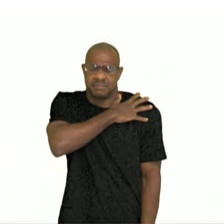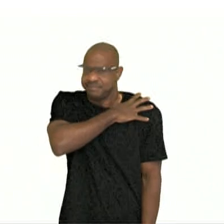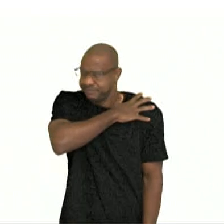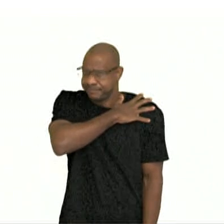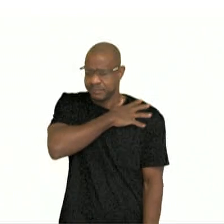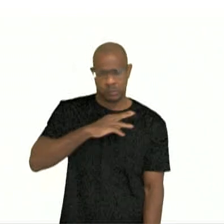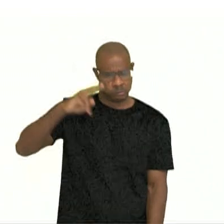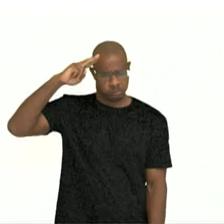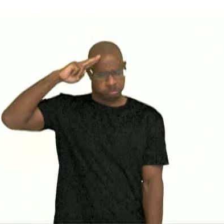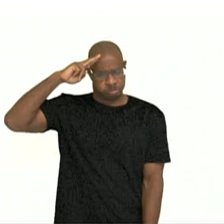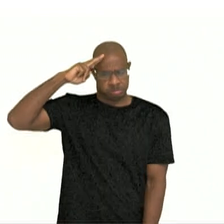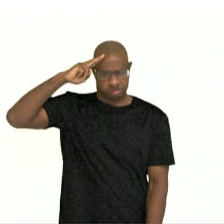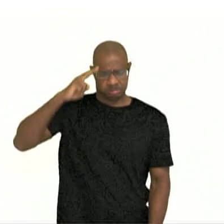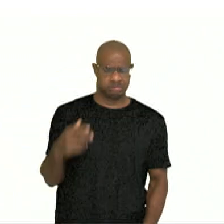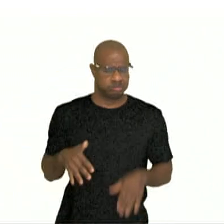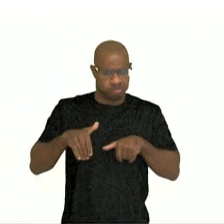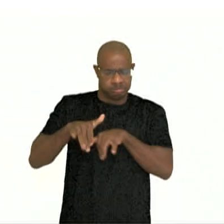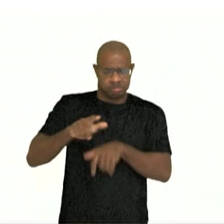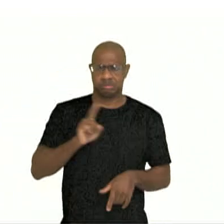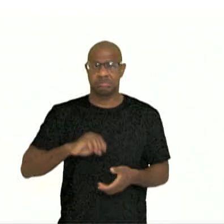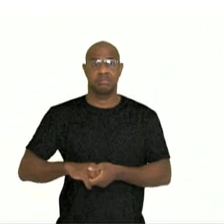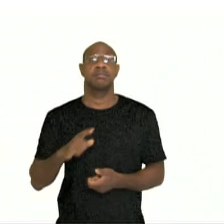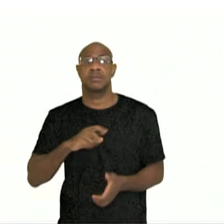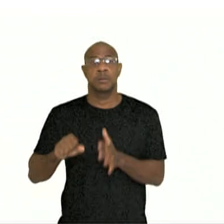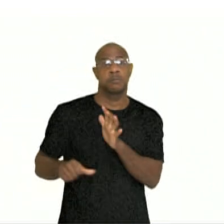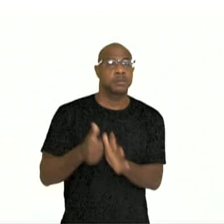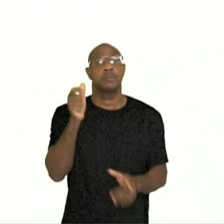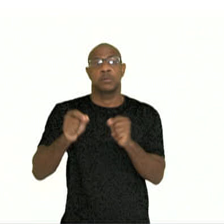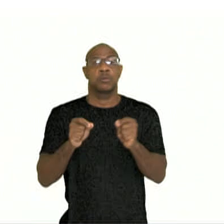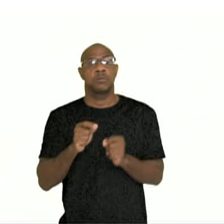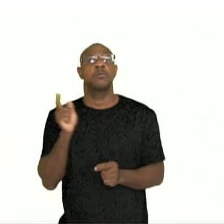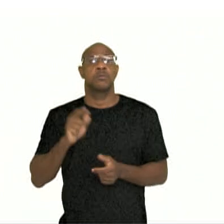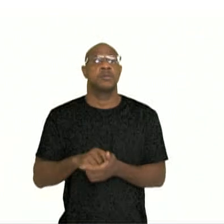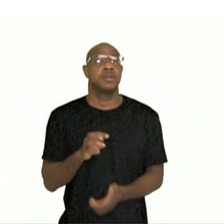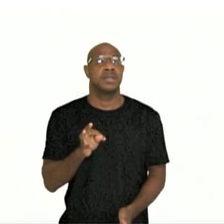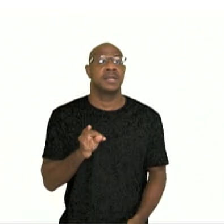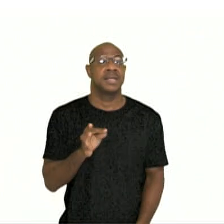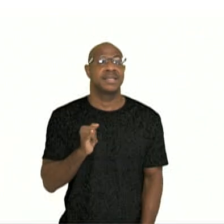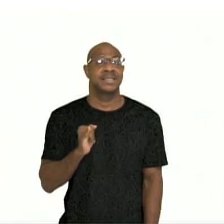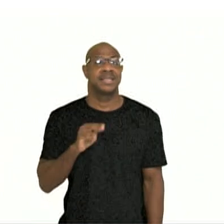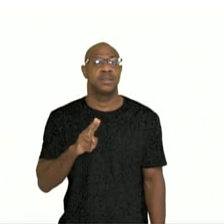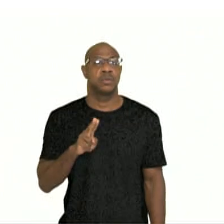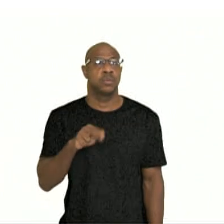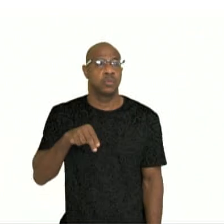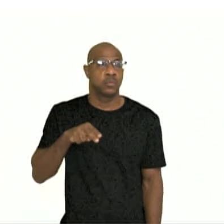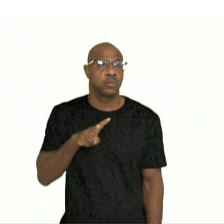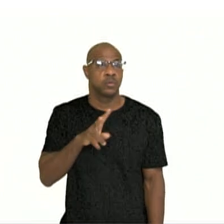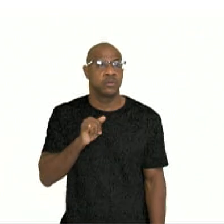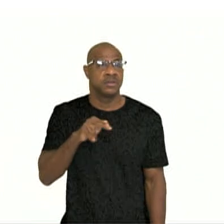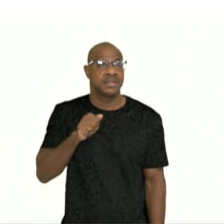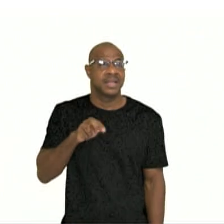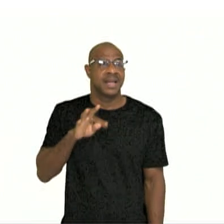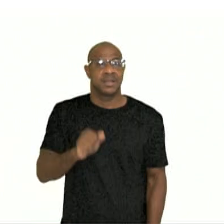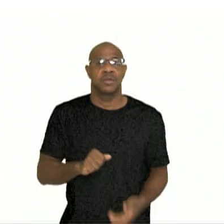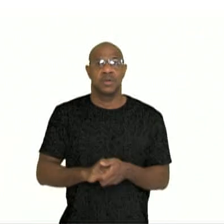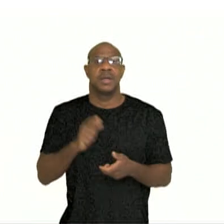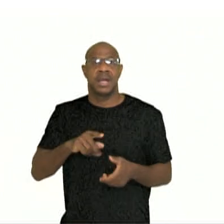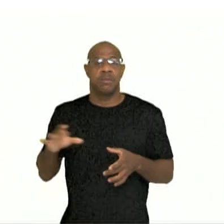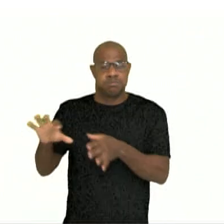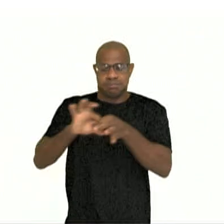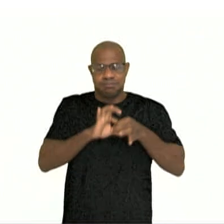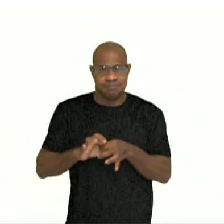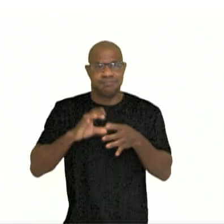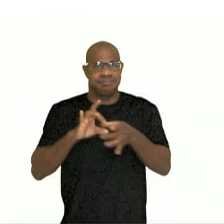o poder. Com isso, a gente vai ter o surgimento do primeiro triunvirato. O primeiro triunvirato é a divisão de poder entre homens, tá, pessoal?